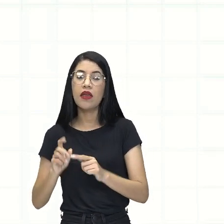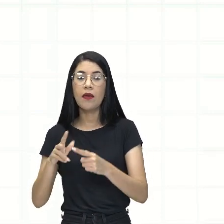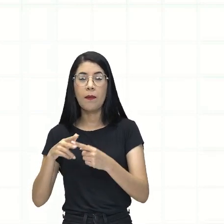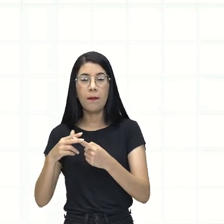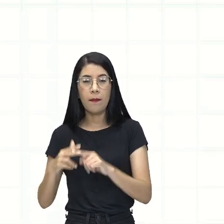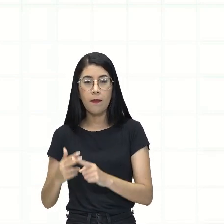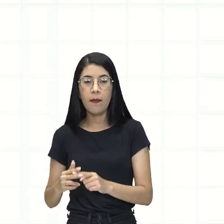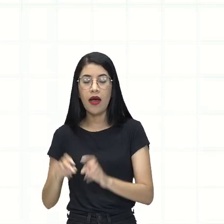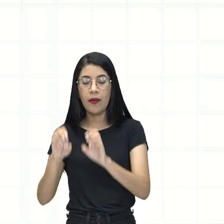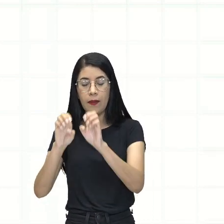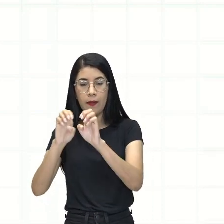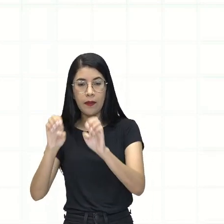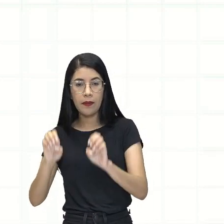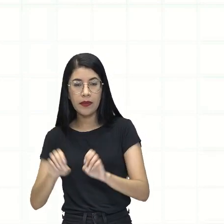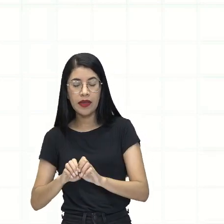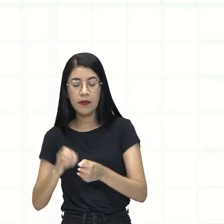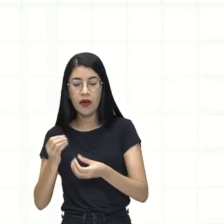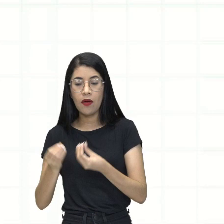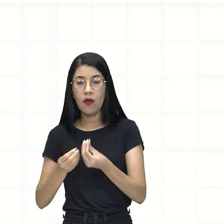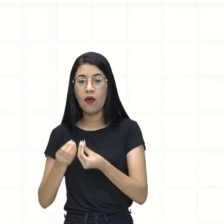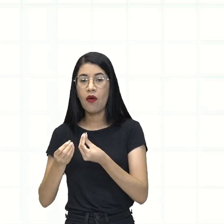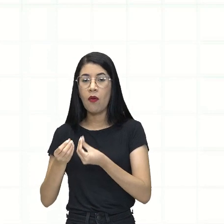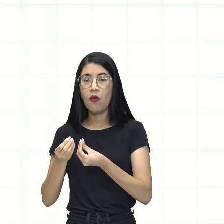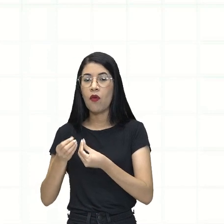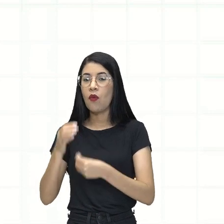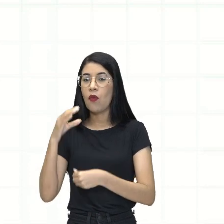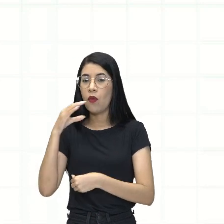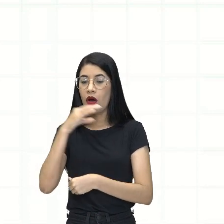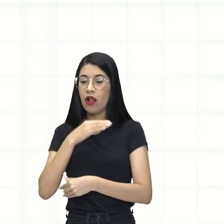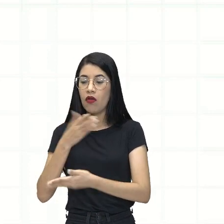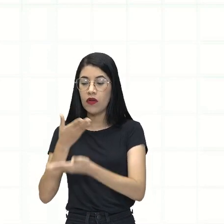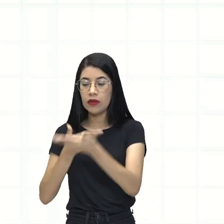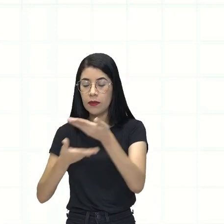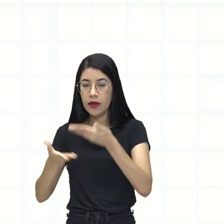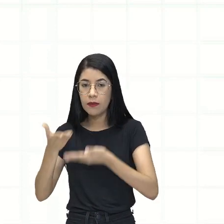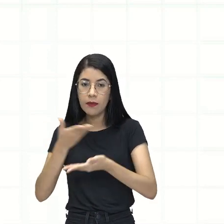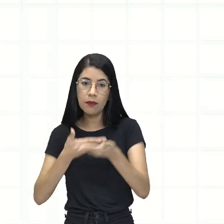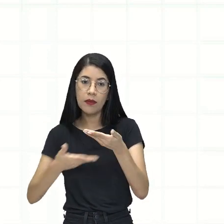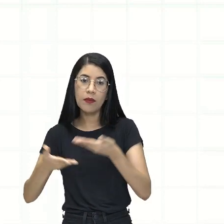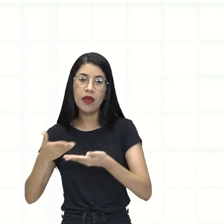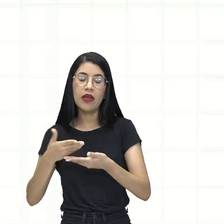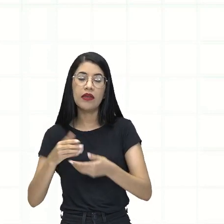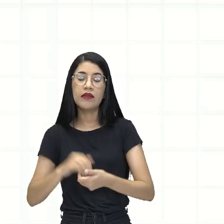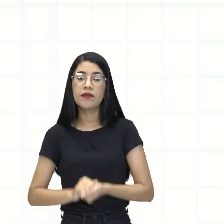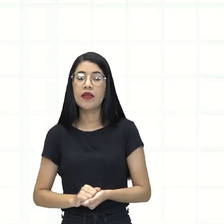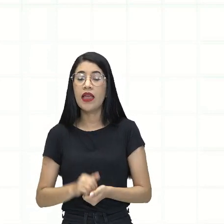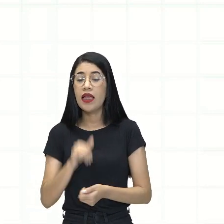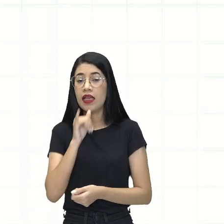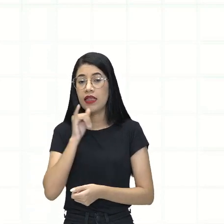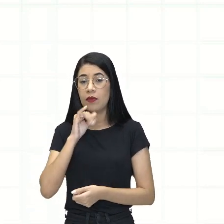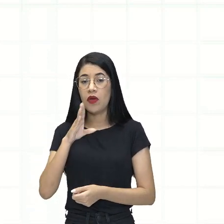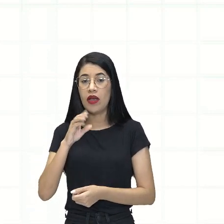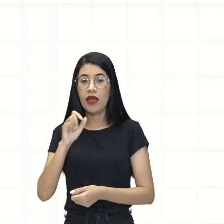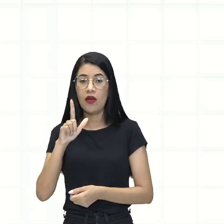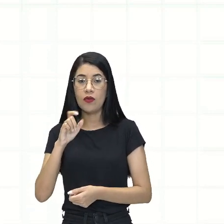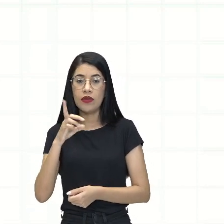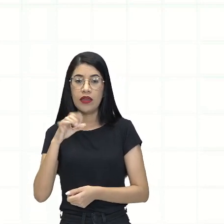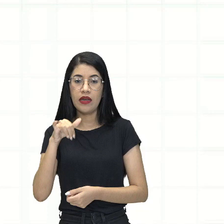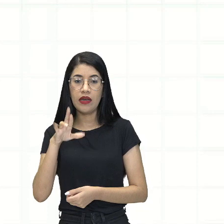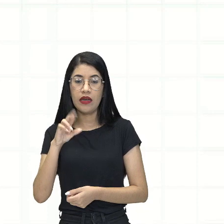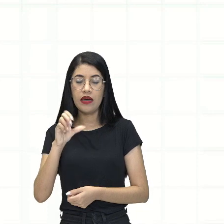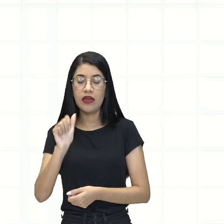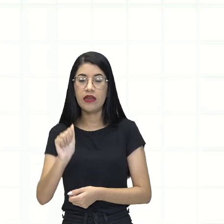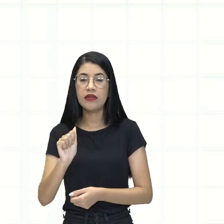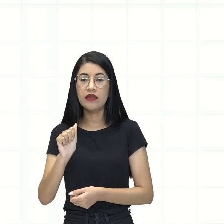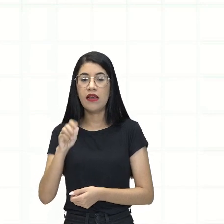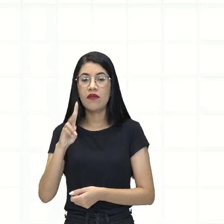equipadas com um sistema de trocadores de calor. E aí tem as caldeiras. Nas caldeiras nós temos aí esse tipo